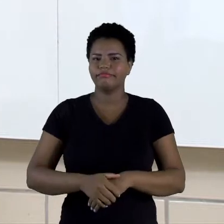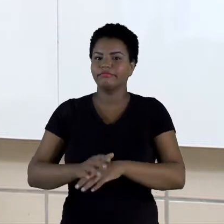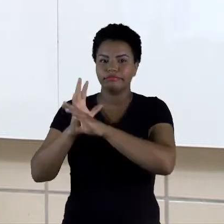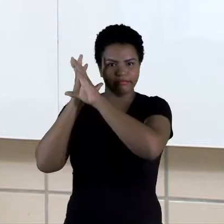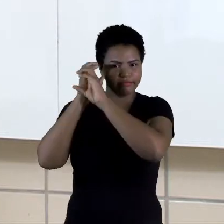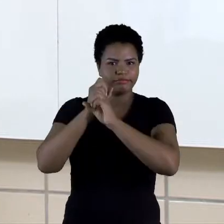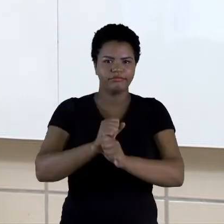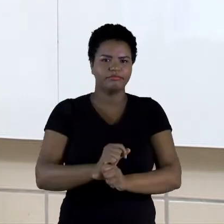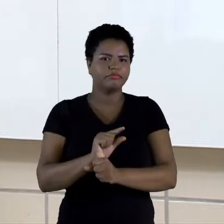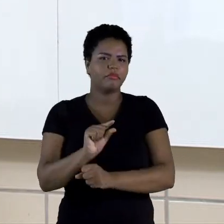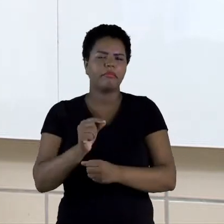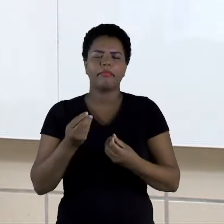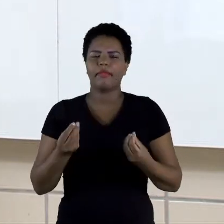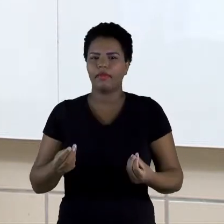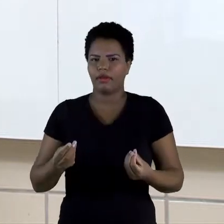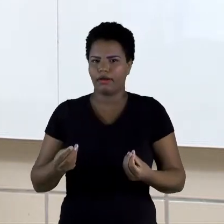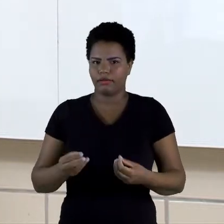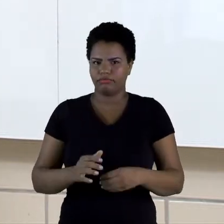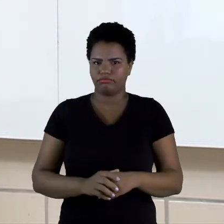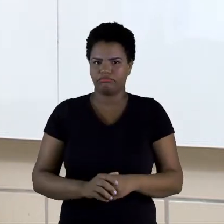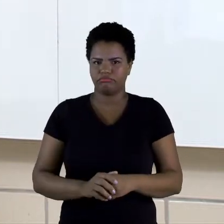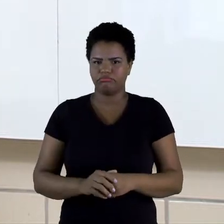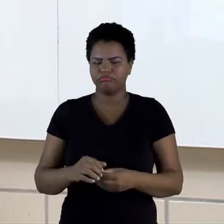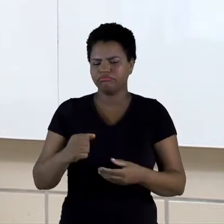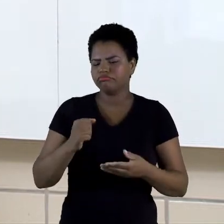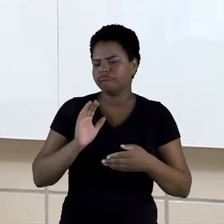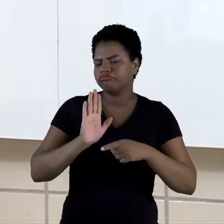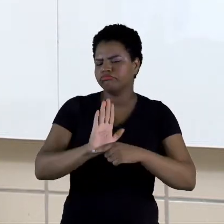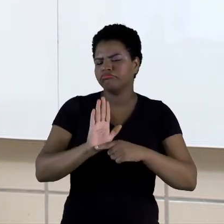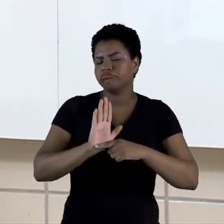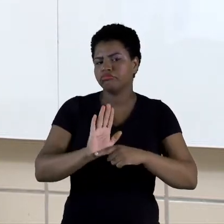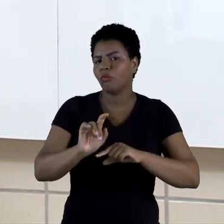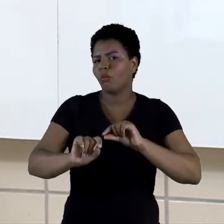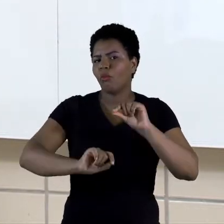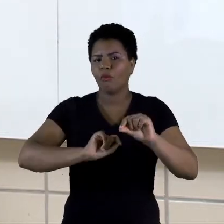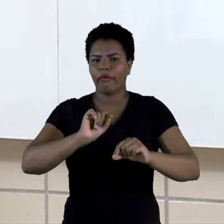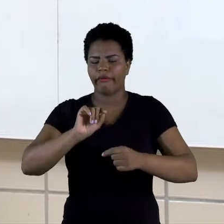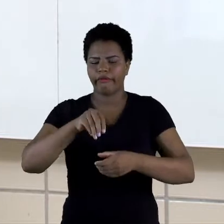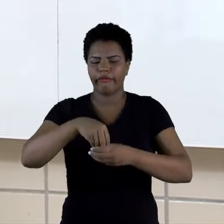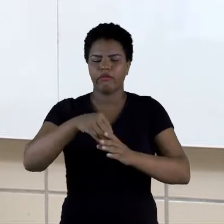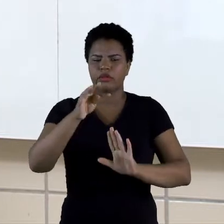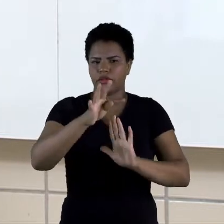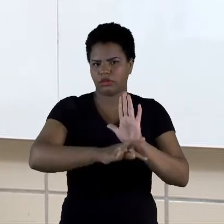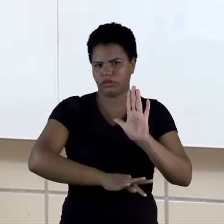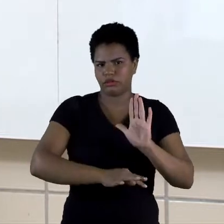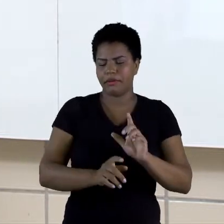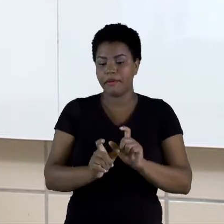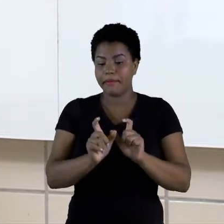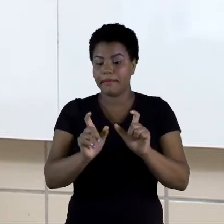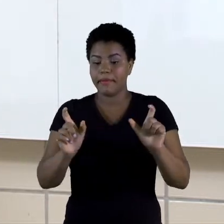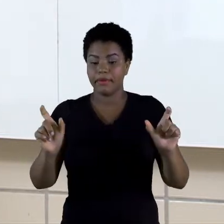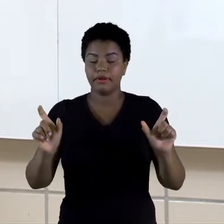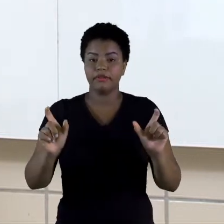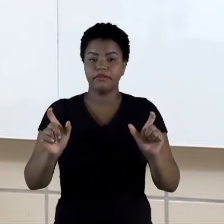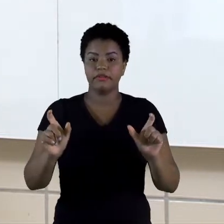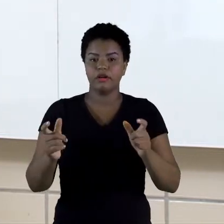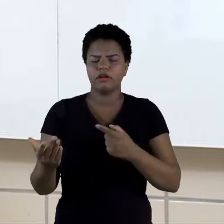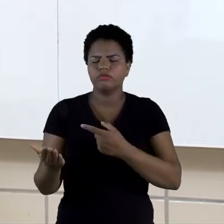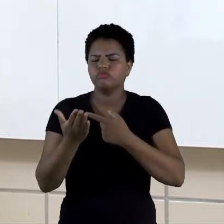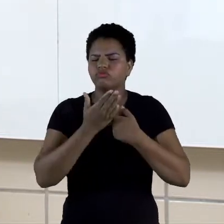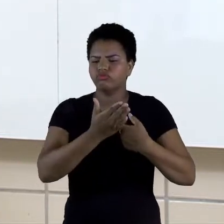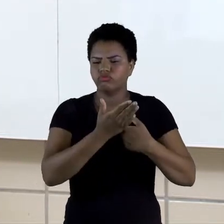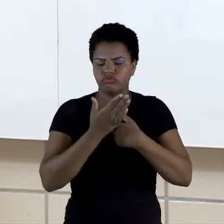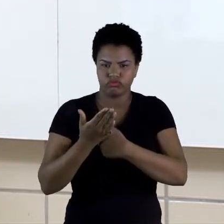serve. Auxilia em que essas conjunções no texto? Essas palavrinhas, elas nos auxiliam, nos